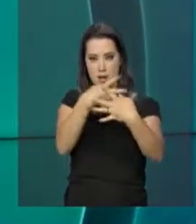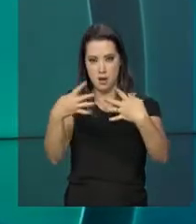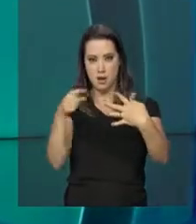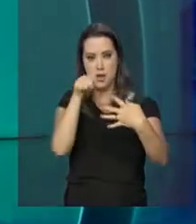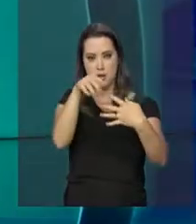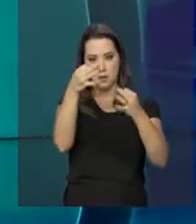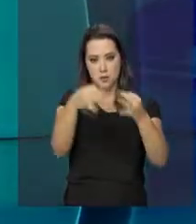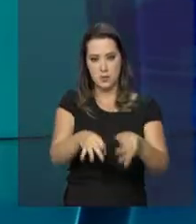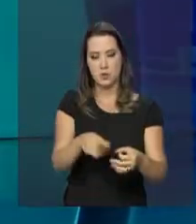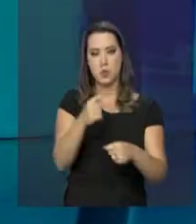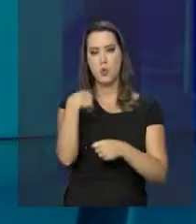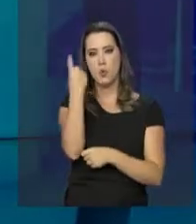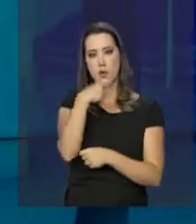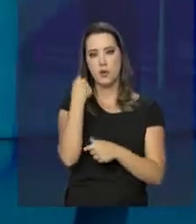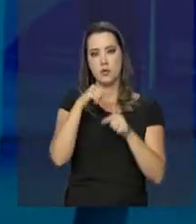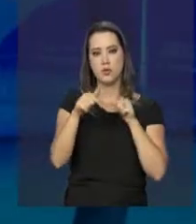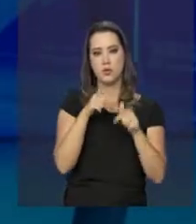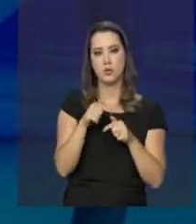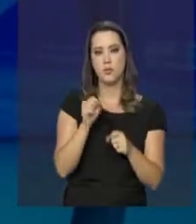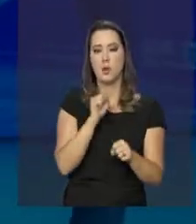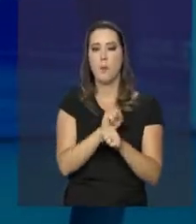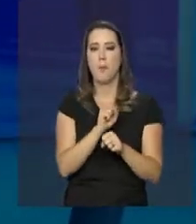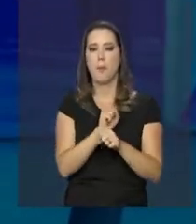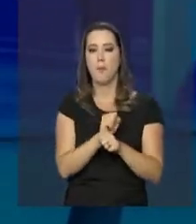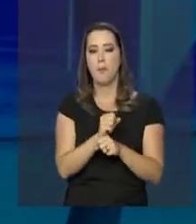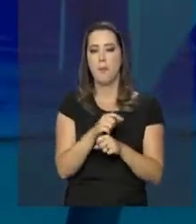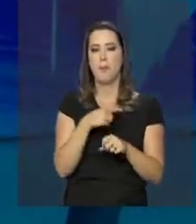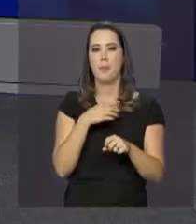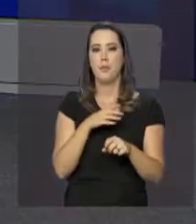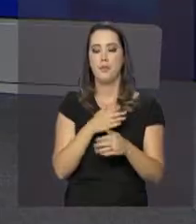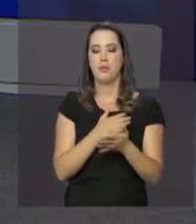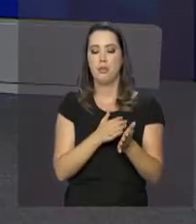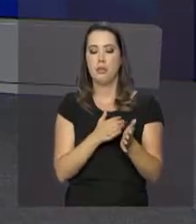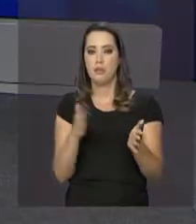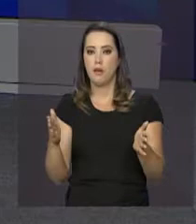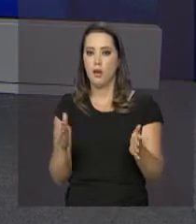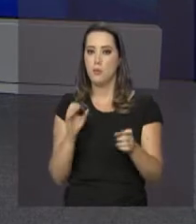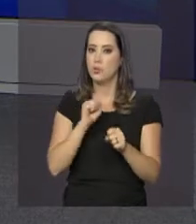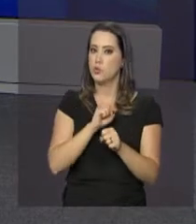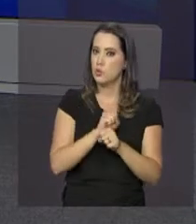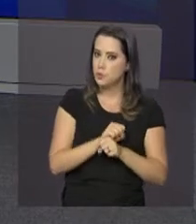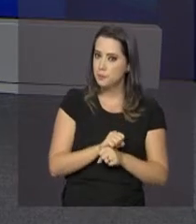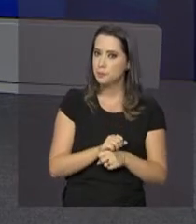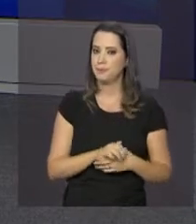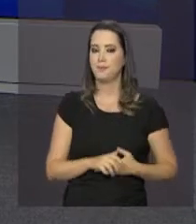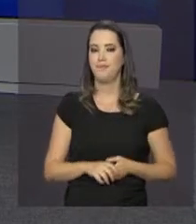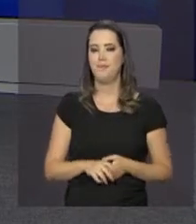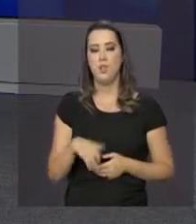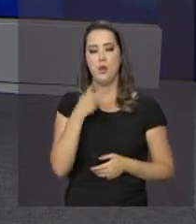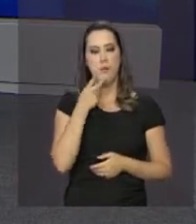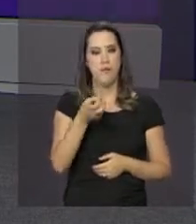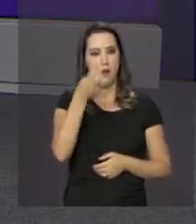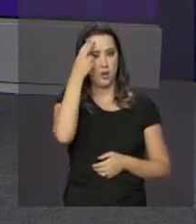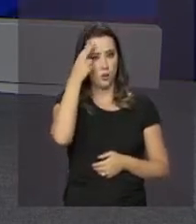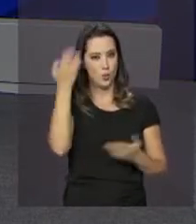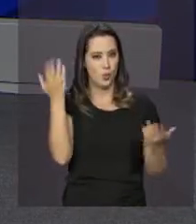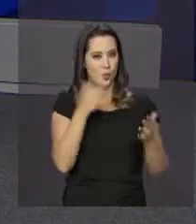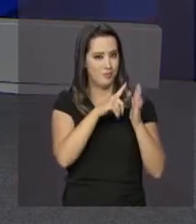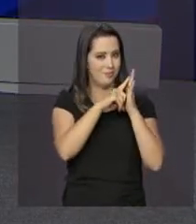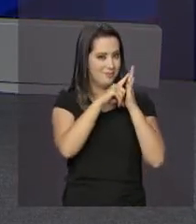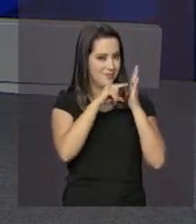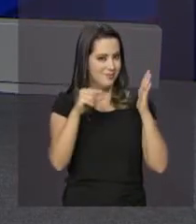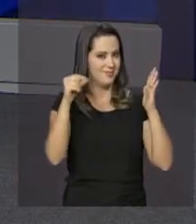condutor e o não cumprimento do período de descanso e agora nosso assunto é cultura nós vamos direto ao palácio do planalto